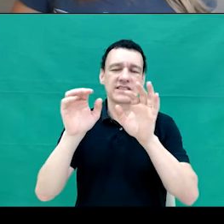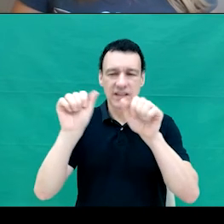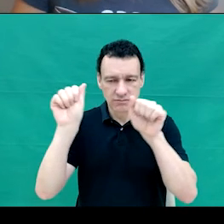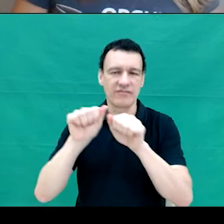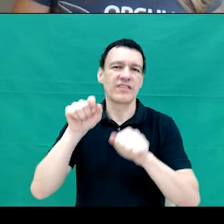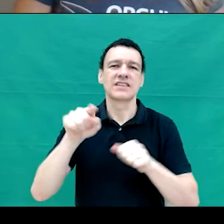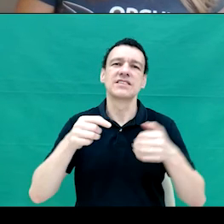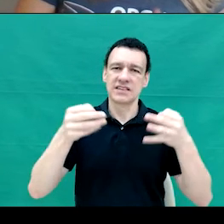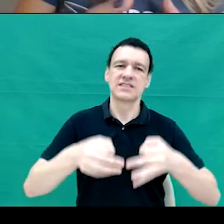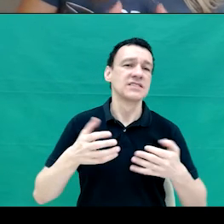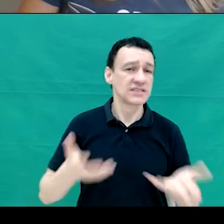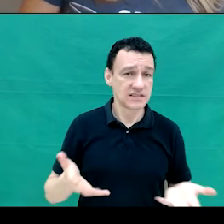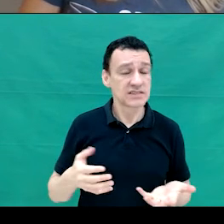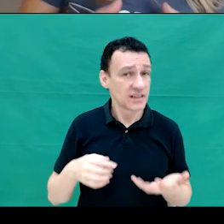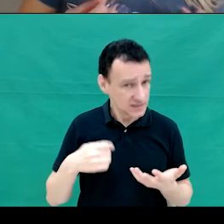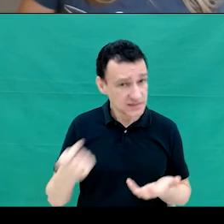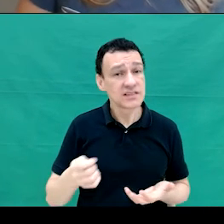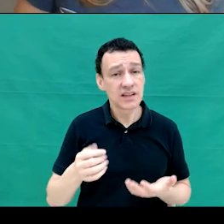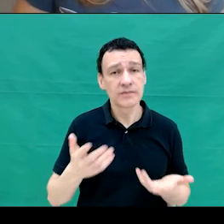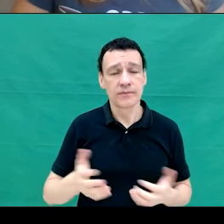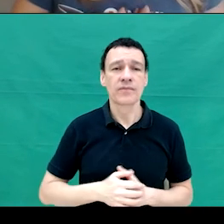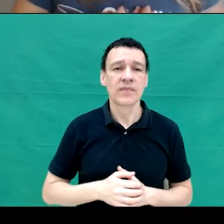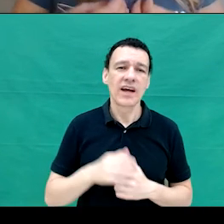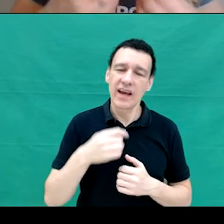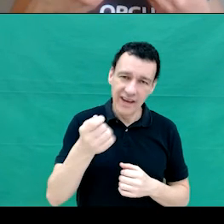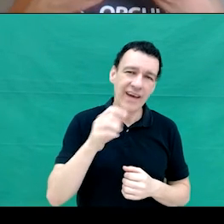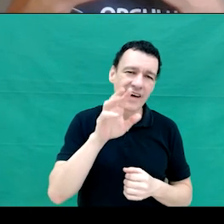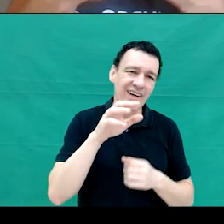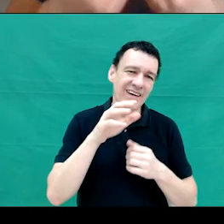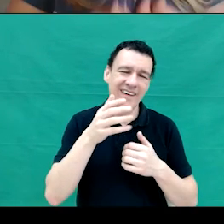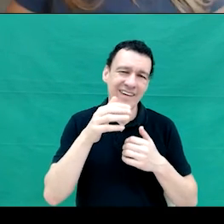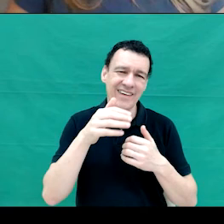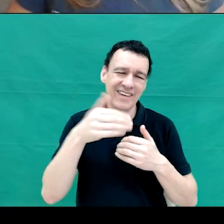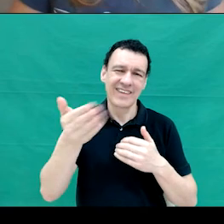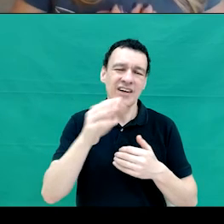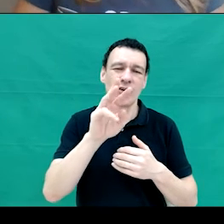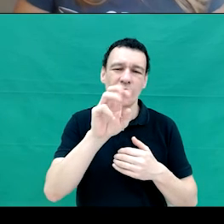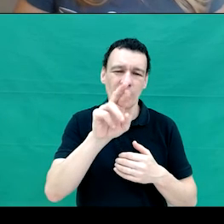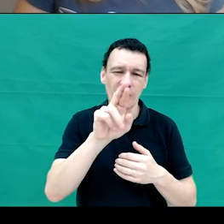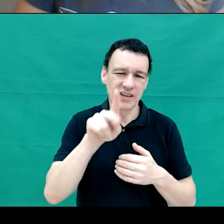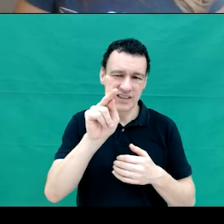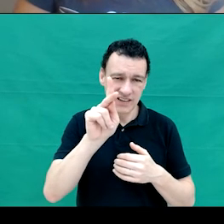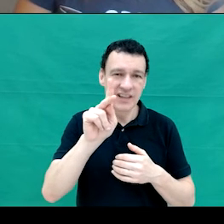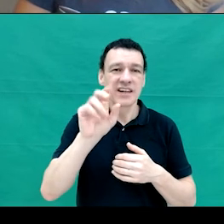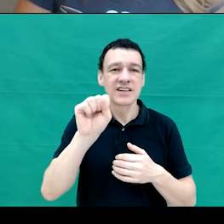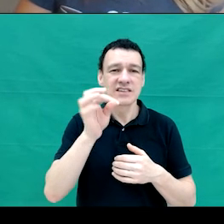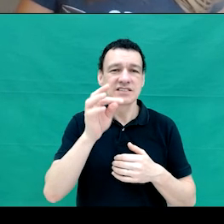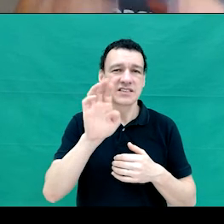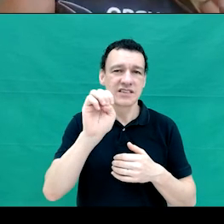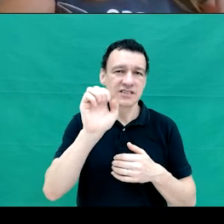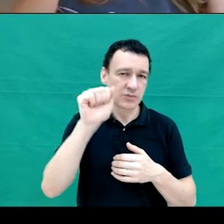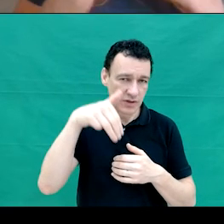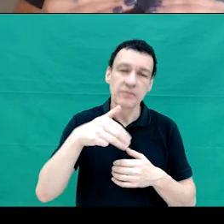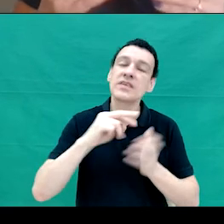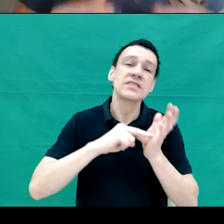upstream. Então, o time vai pegar esse desenvolvimento, ele vai desenvolver os critérios de aceite de